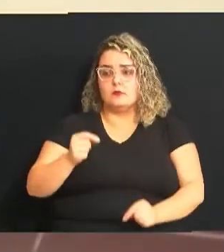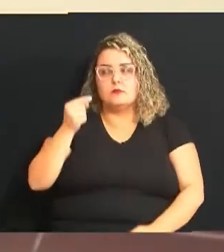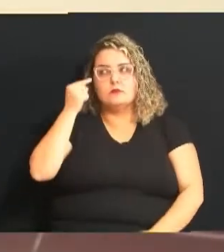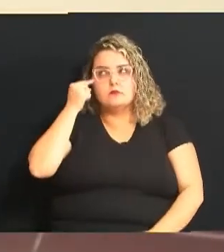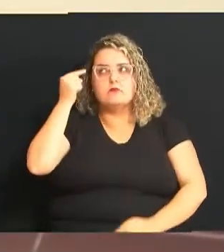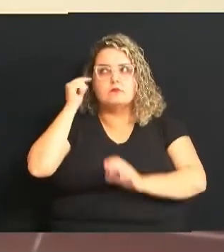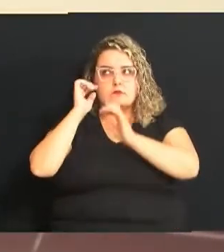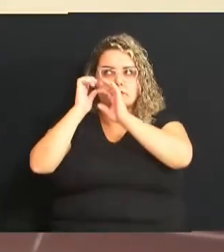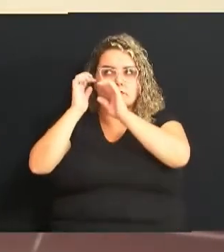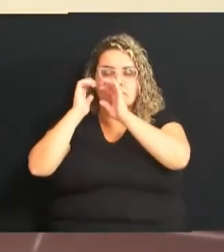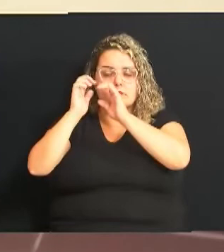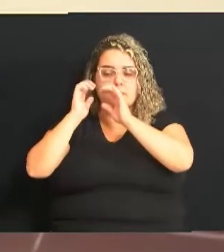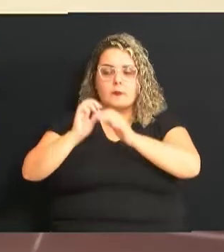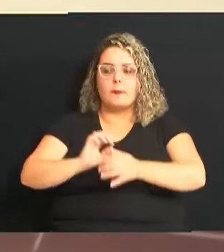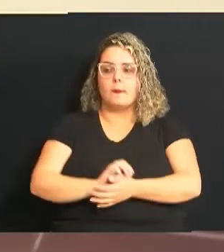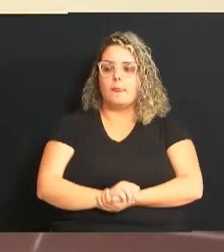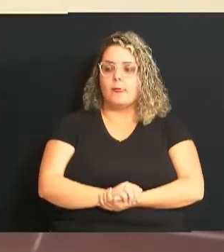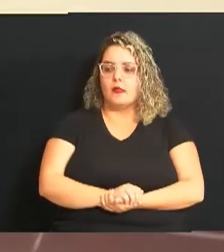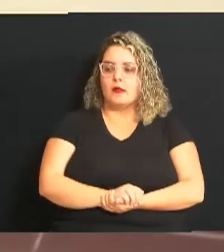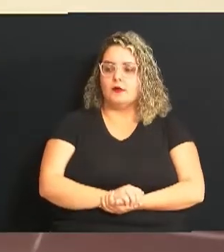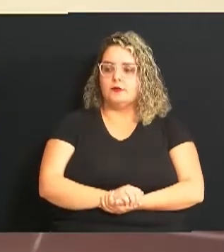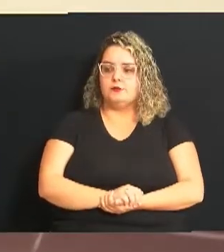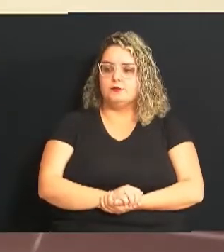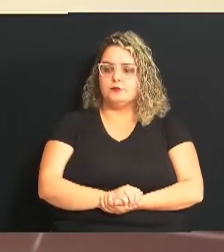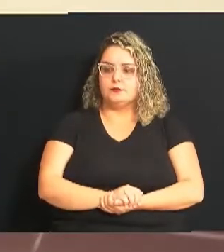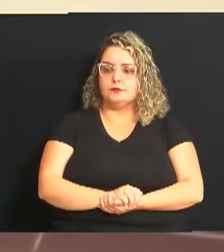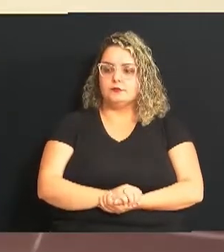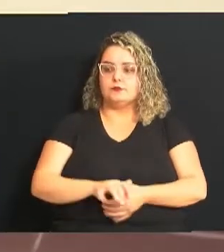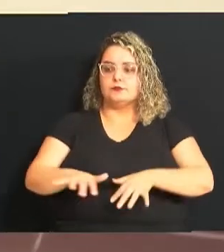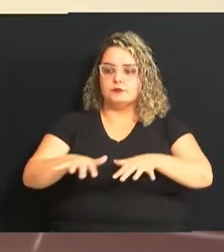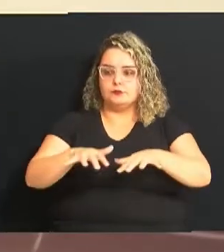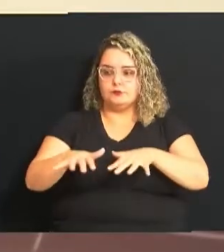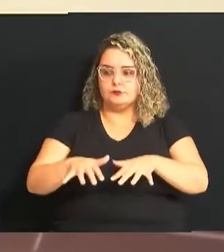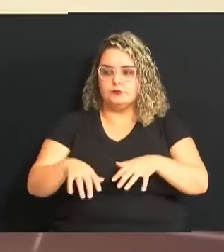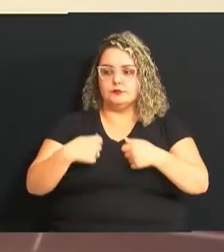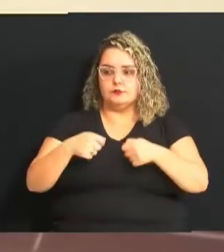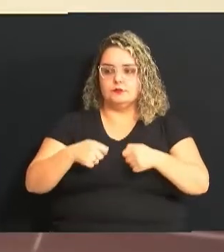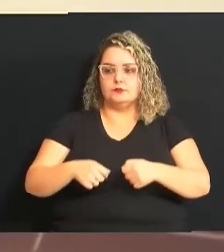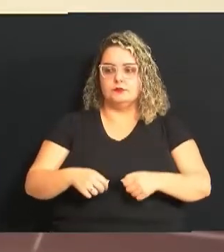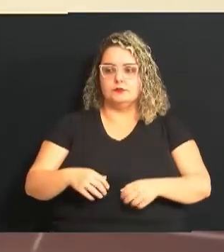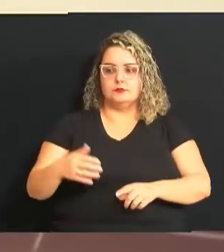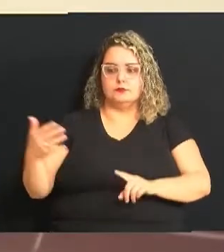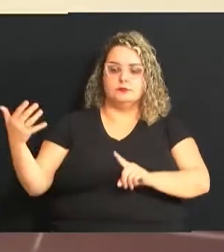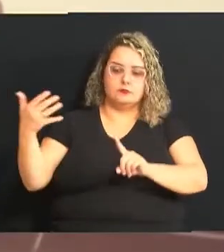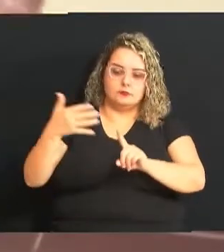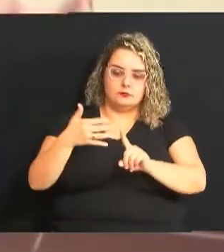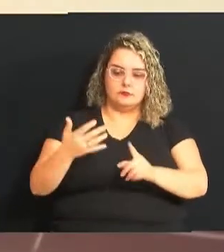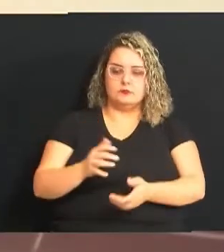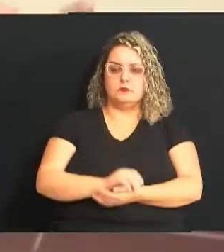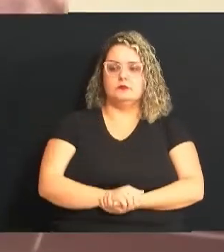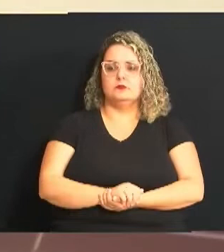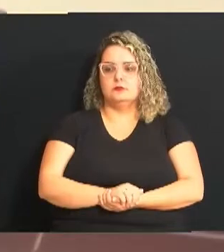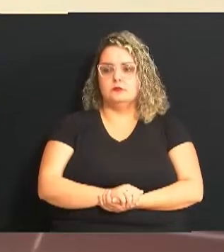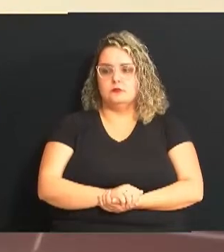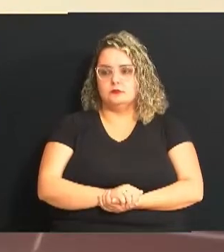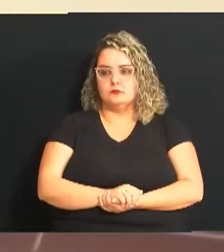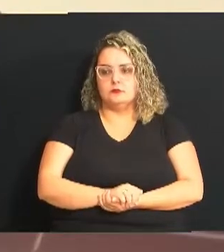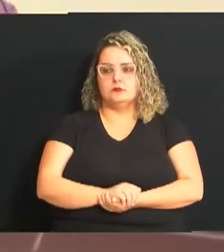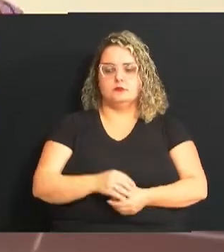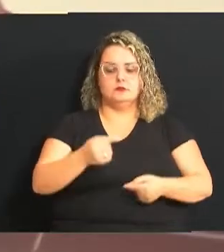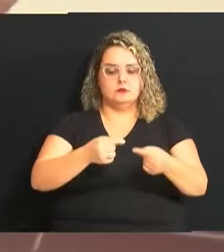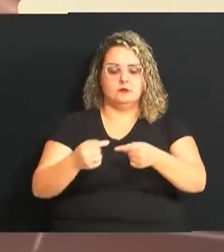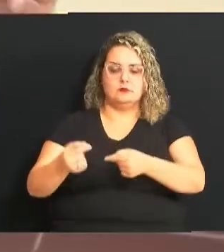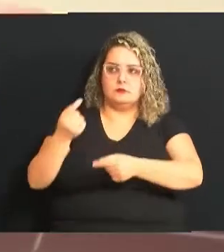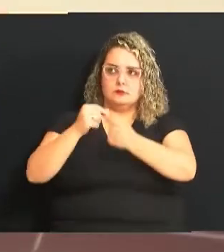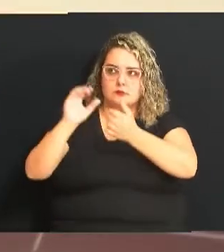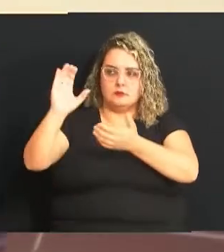assim é que a sociedade tem que estar mobilizada, e isso tem que refletir no debate do orçamento, no debate não só